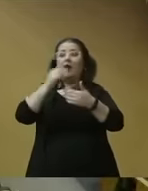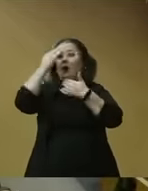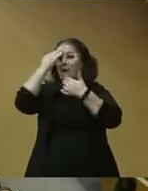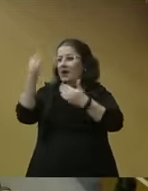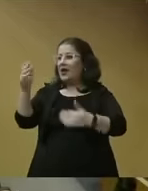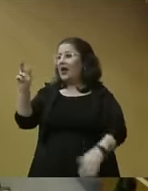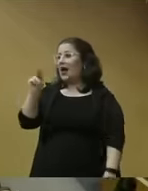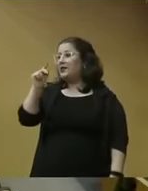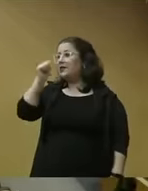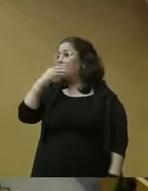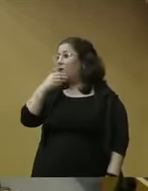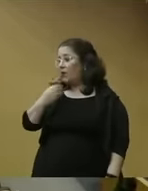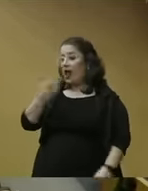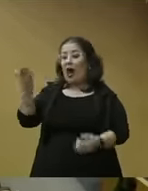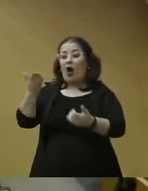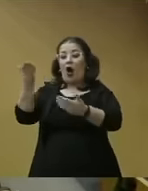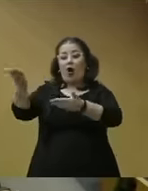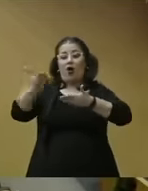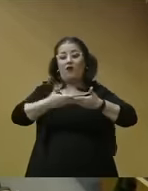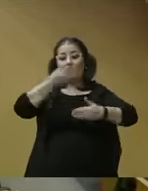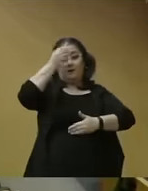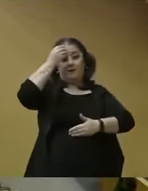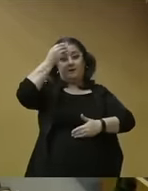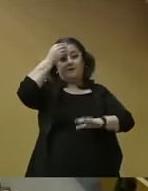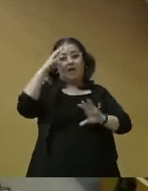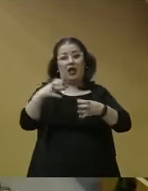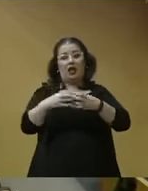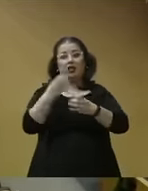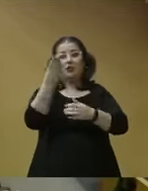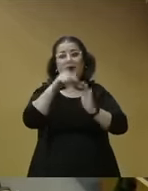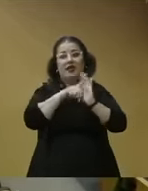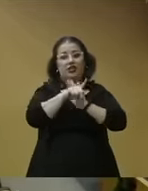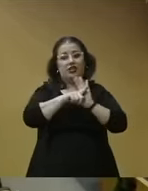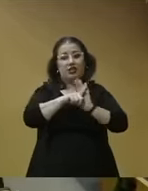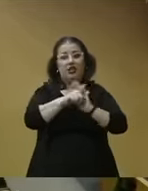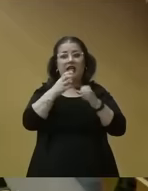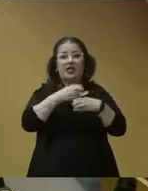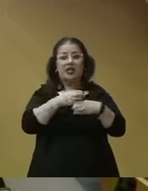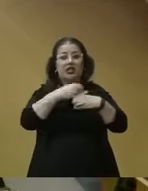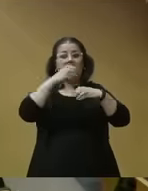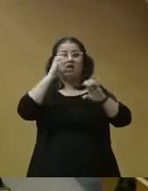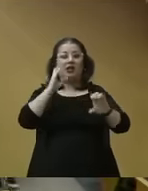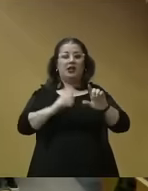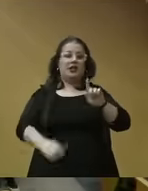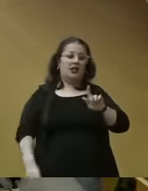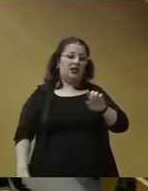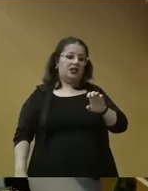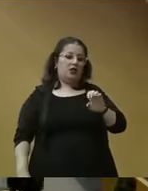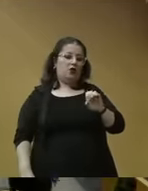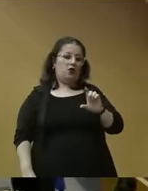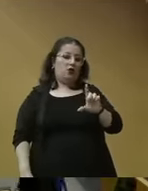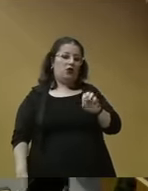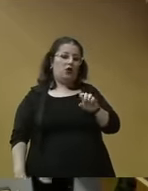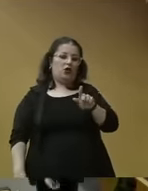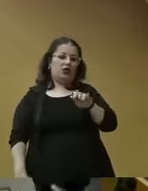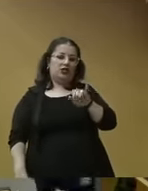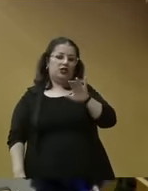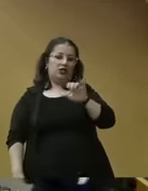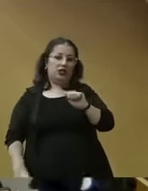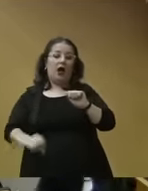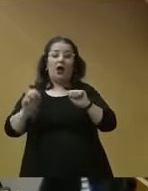Obrigada, professor. Convido a paraninfa da turma de bacharelado em Engenharia Geológica, professora